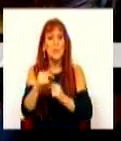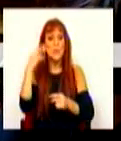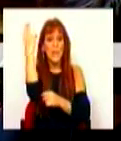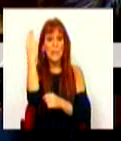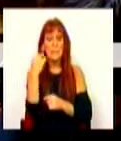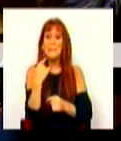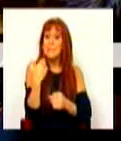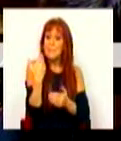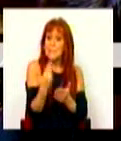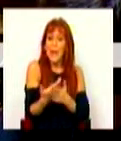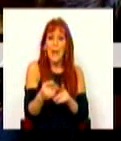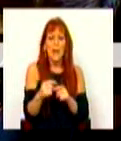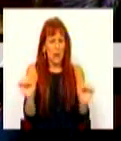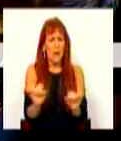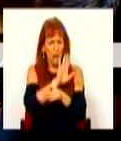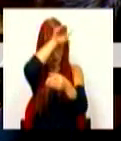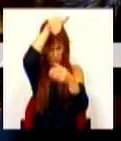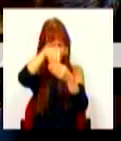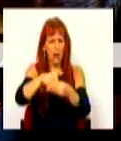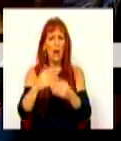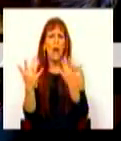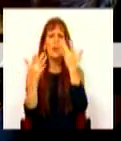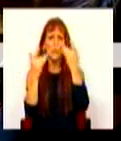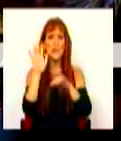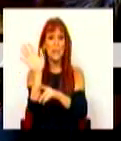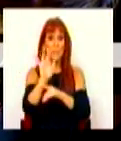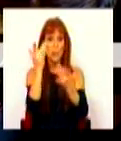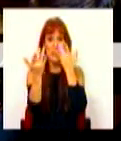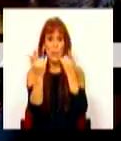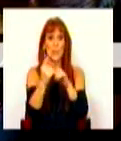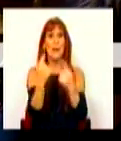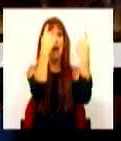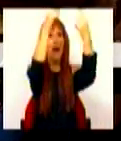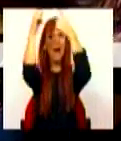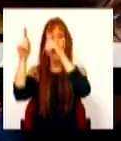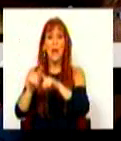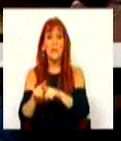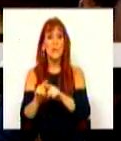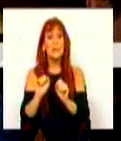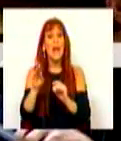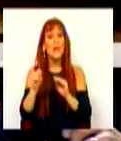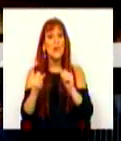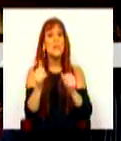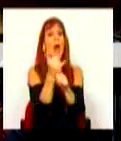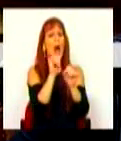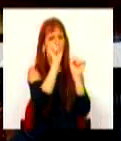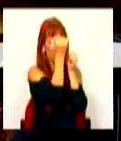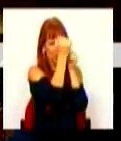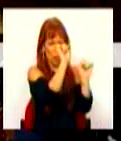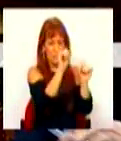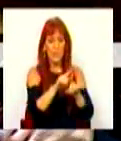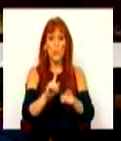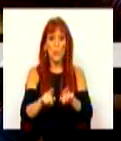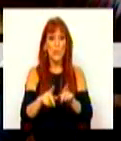e garantir a óbvia inclusão dos teatros e cineteatros existentes nas regiões autónomas,